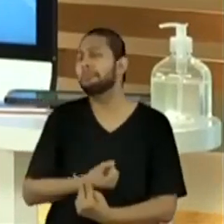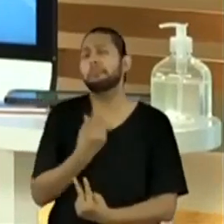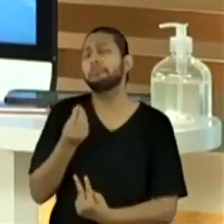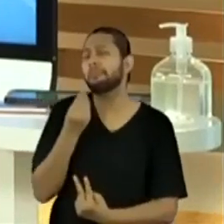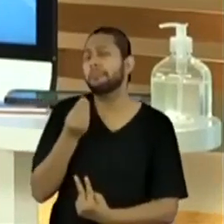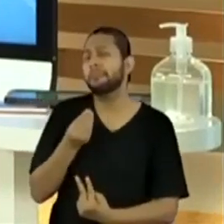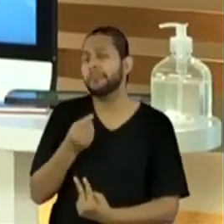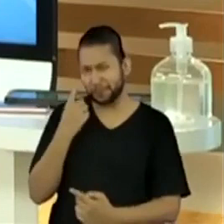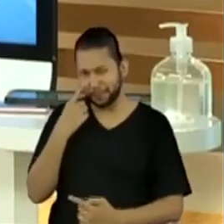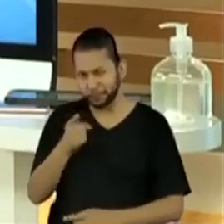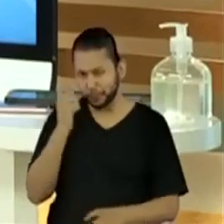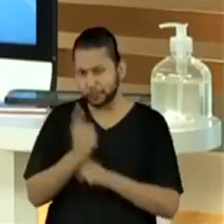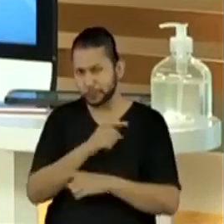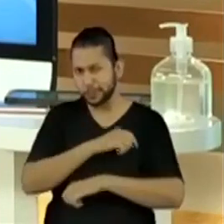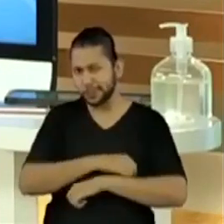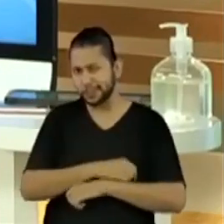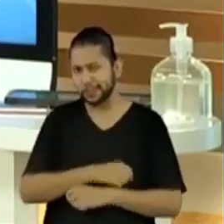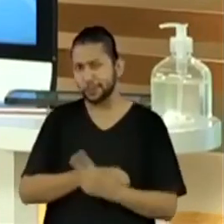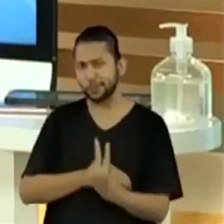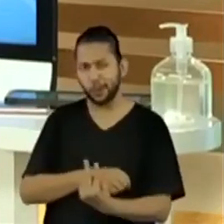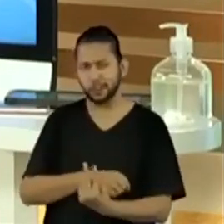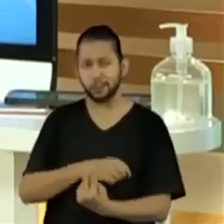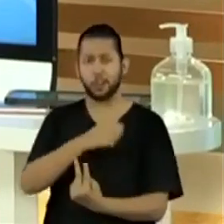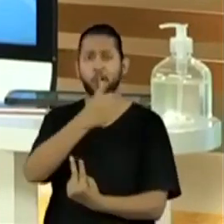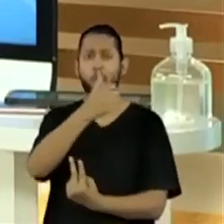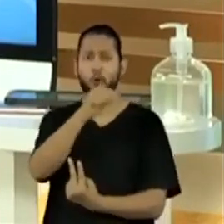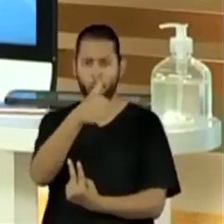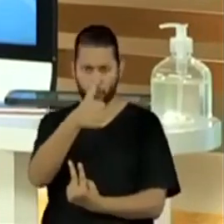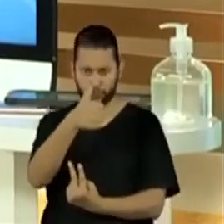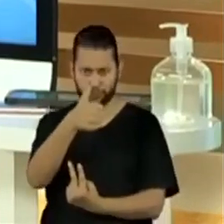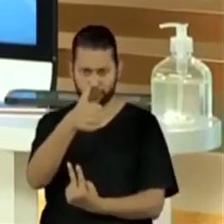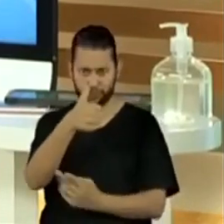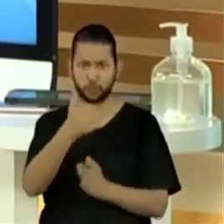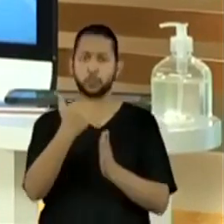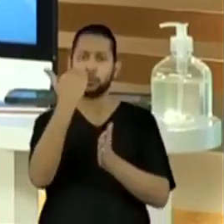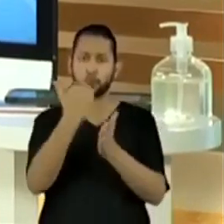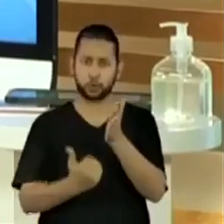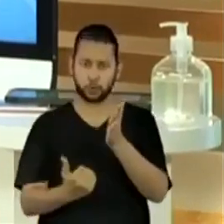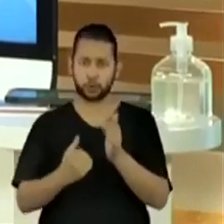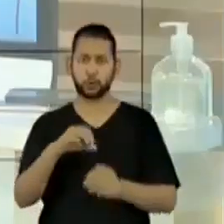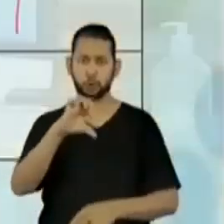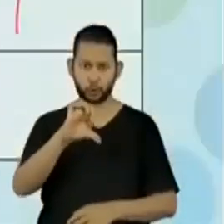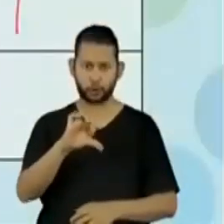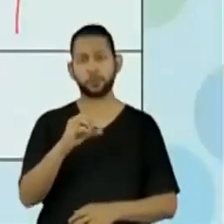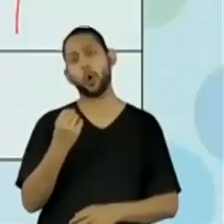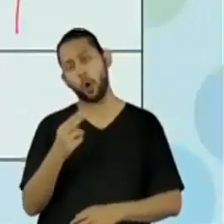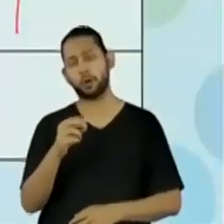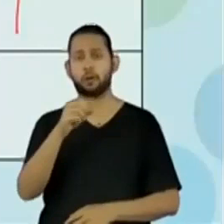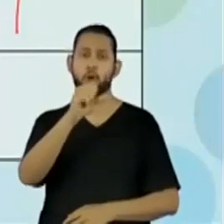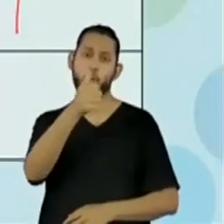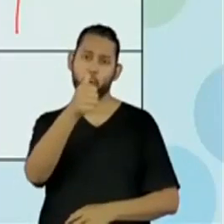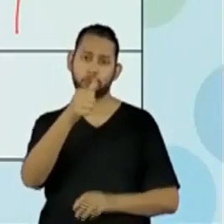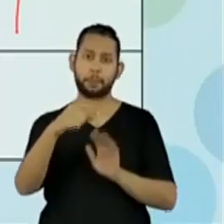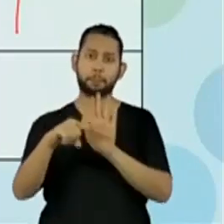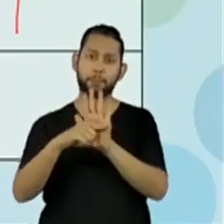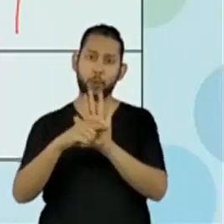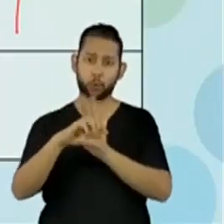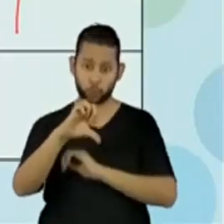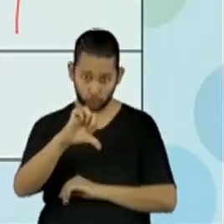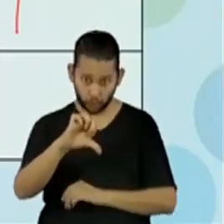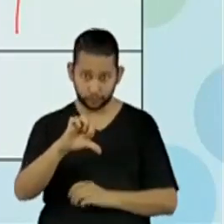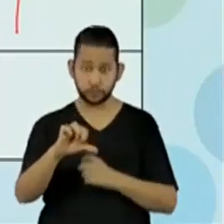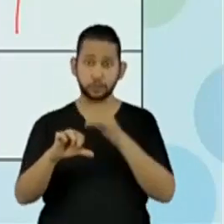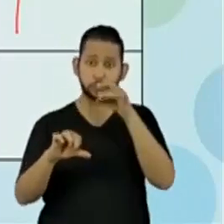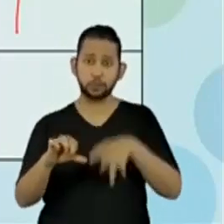essa descoberta que eu falei, ó. Se eu somo vértice com face e eu tiro